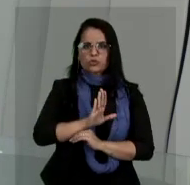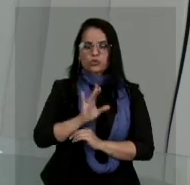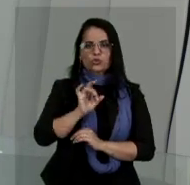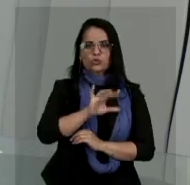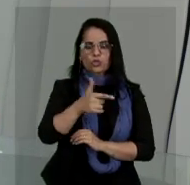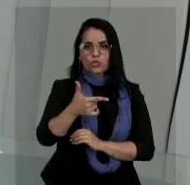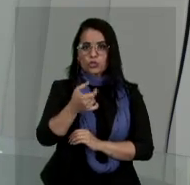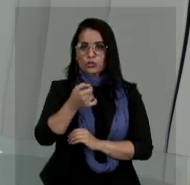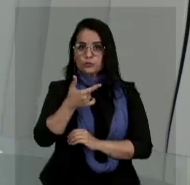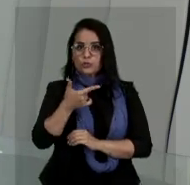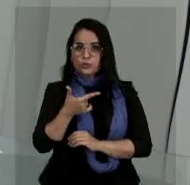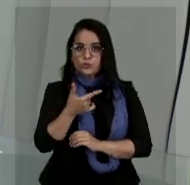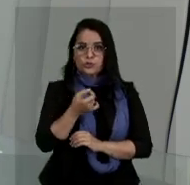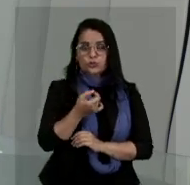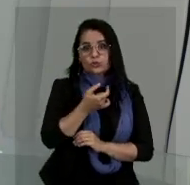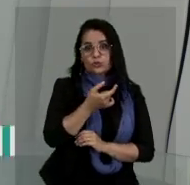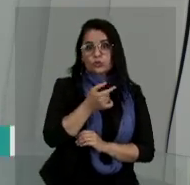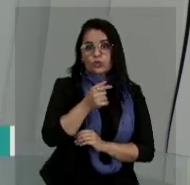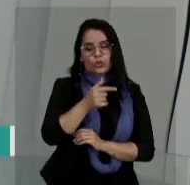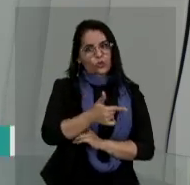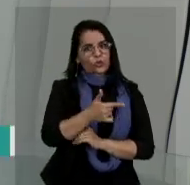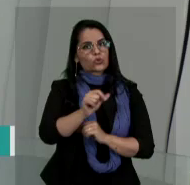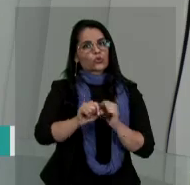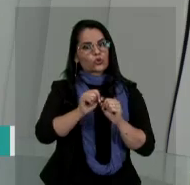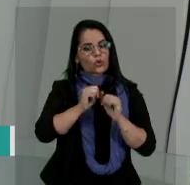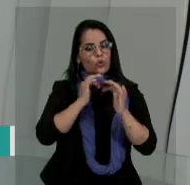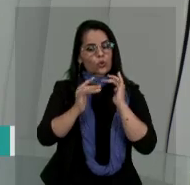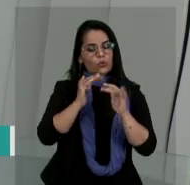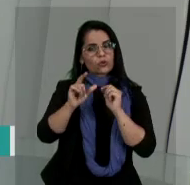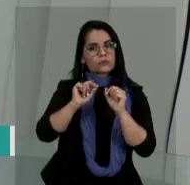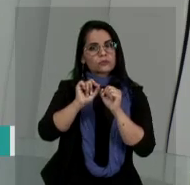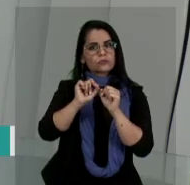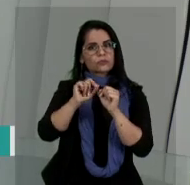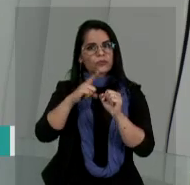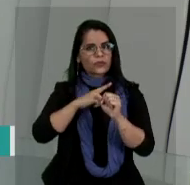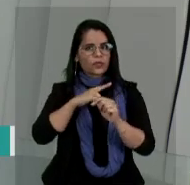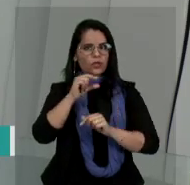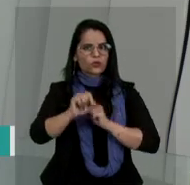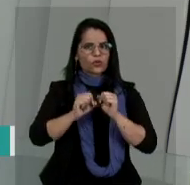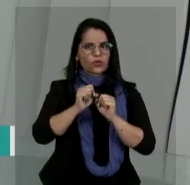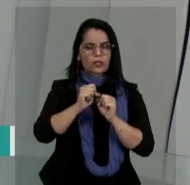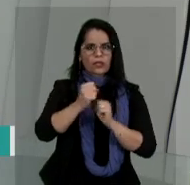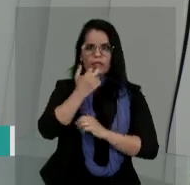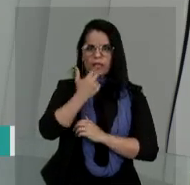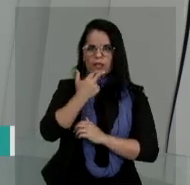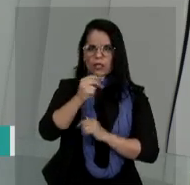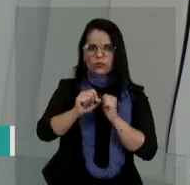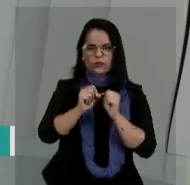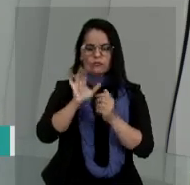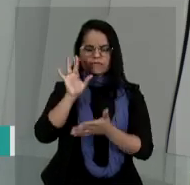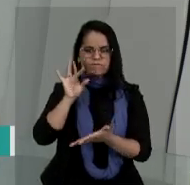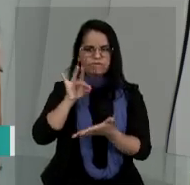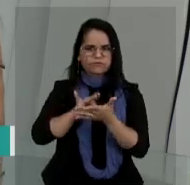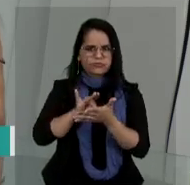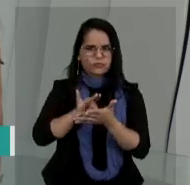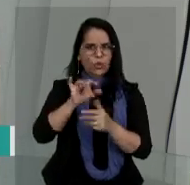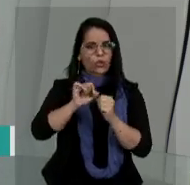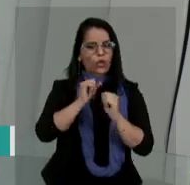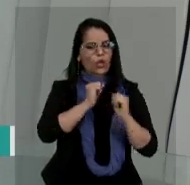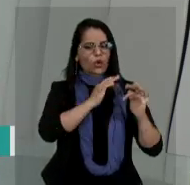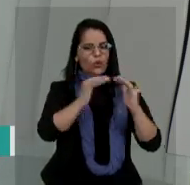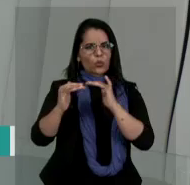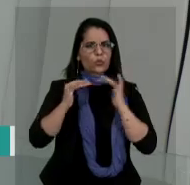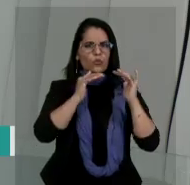no ano de 2002. O movimento para essa língua ser oficializada foi um movimento